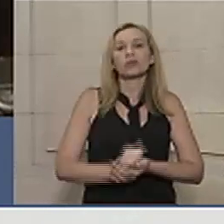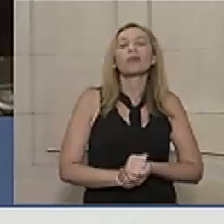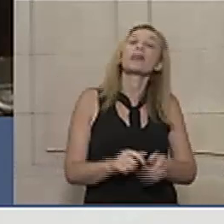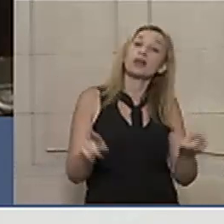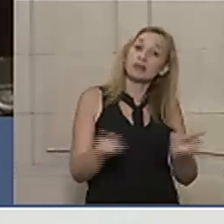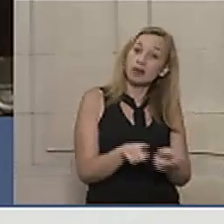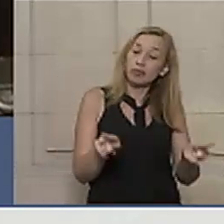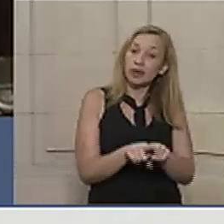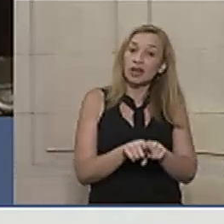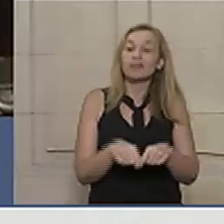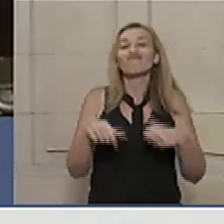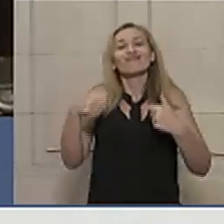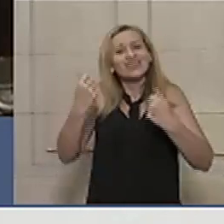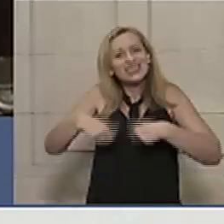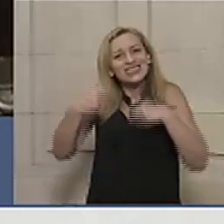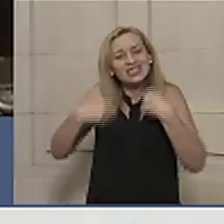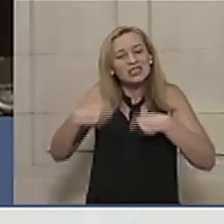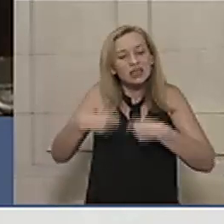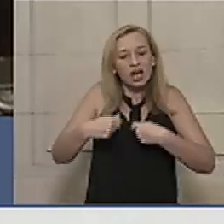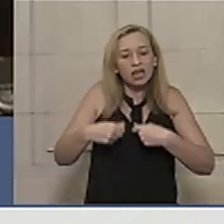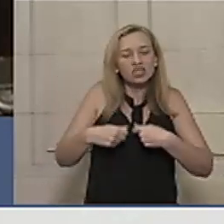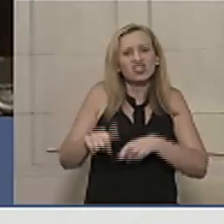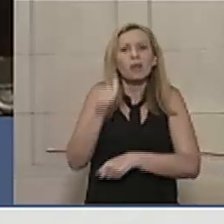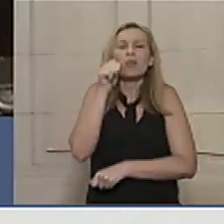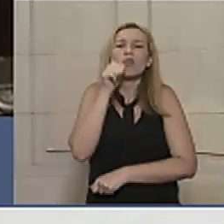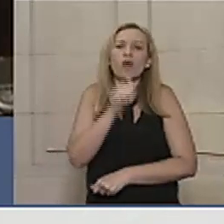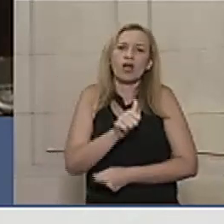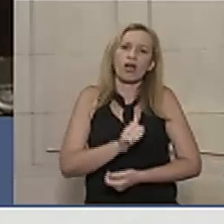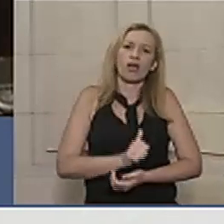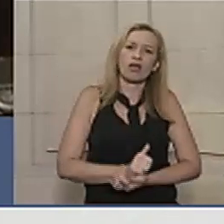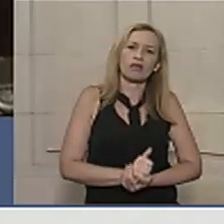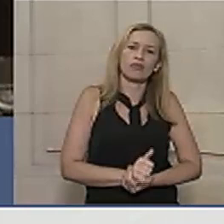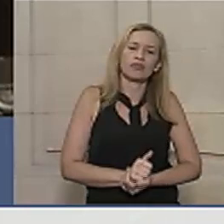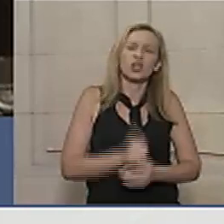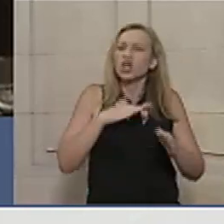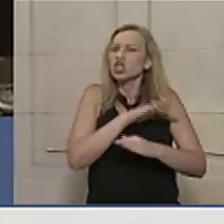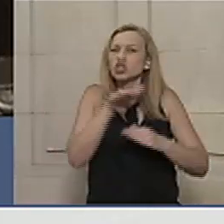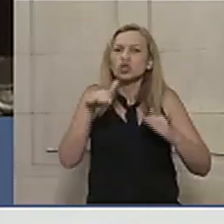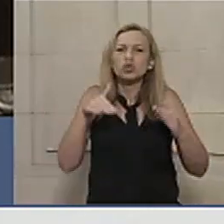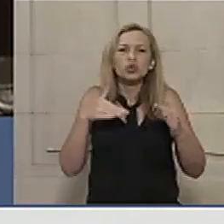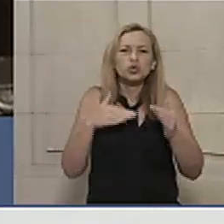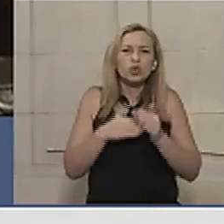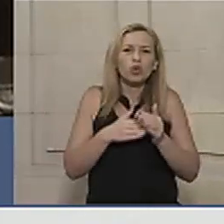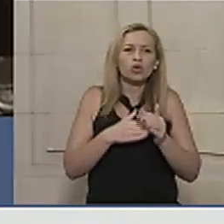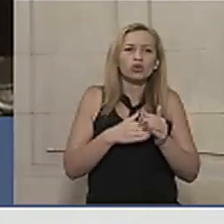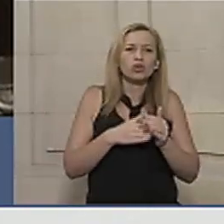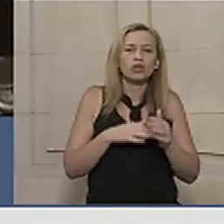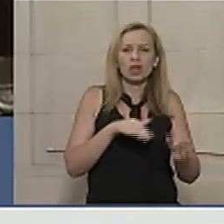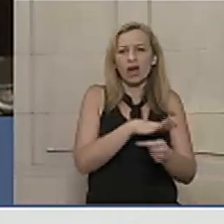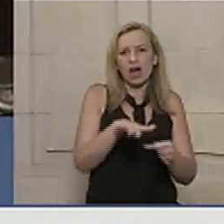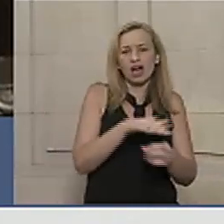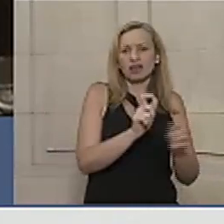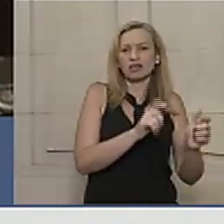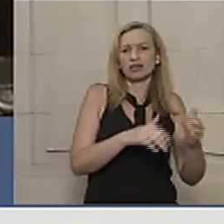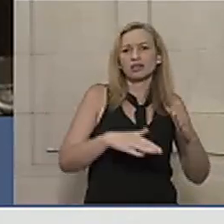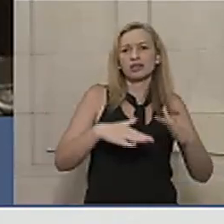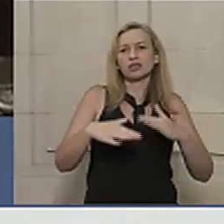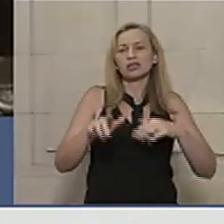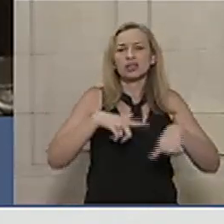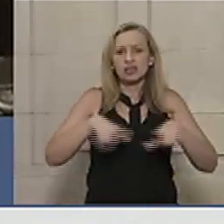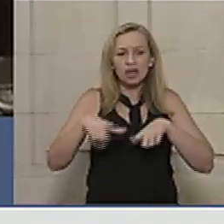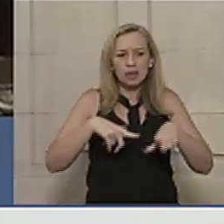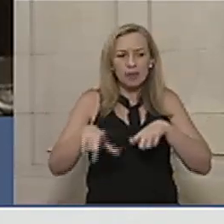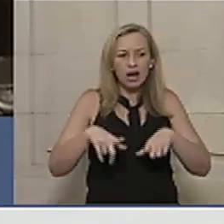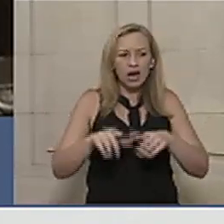também a necessidade da mulher em todos os ciclos de vida dessa mulher,